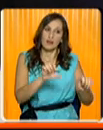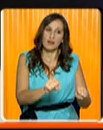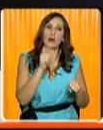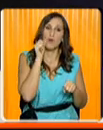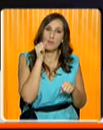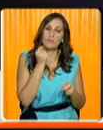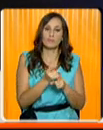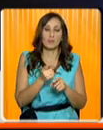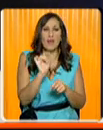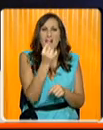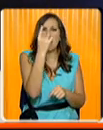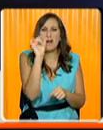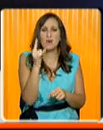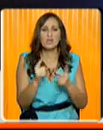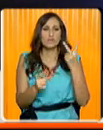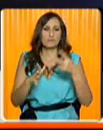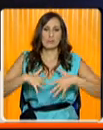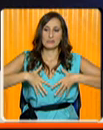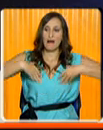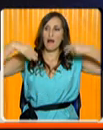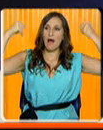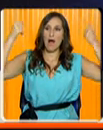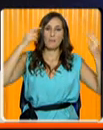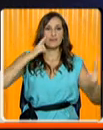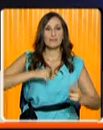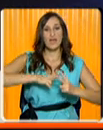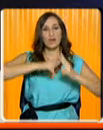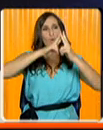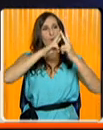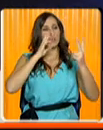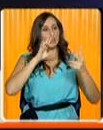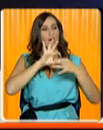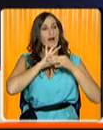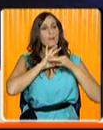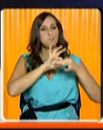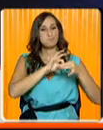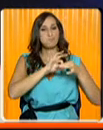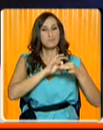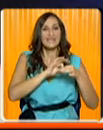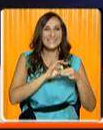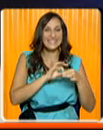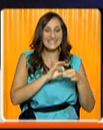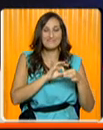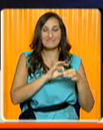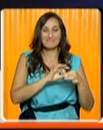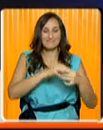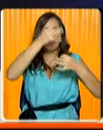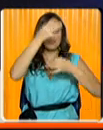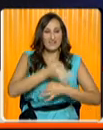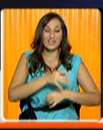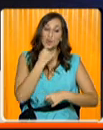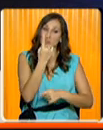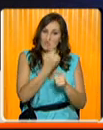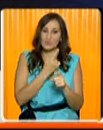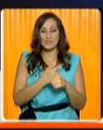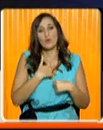Agarra isso, opa, que é muito raro duas almas, opa, encontrarem-se e haver essa fusão... Pá, tão perfeito, eu digo-te